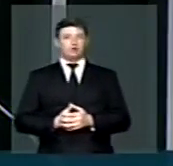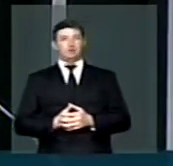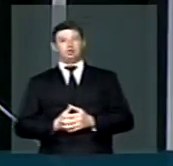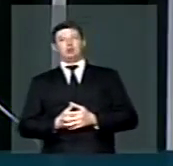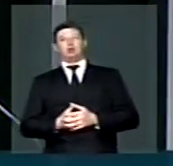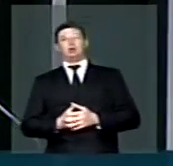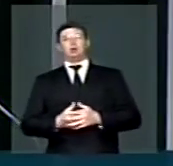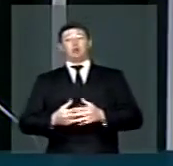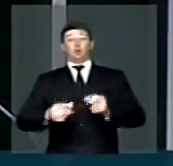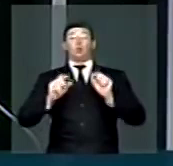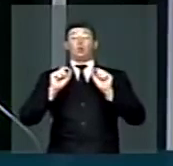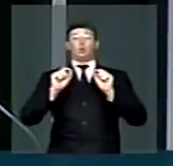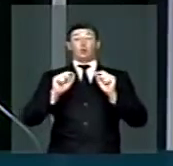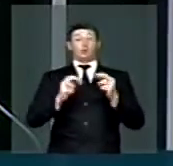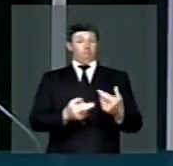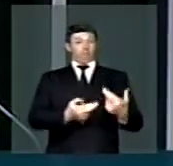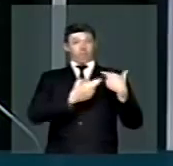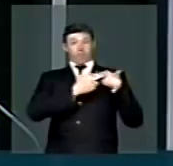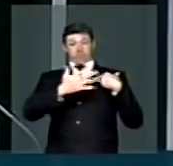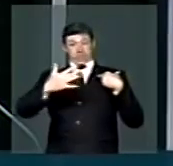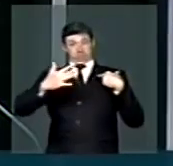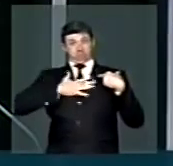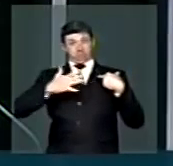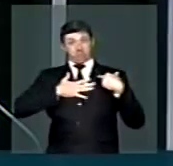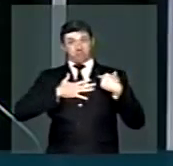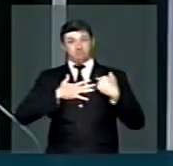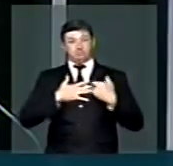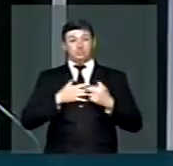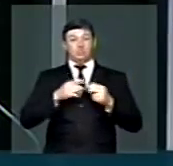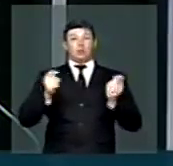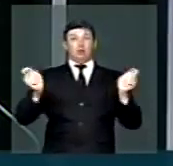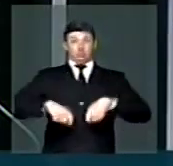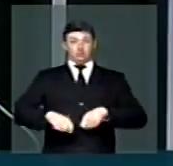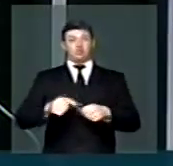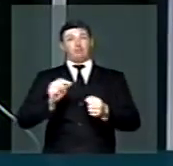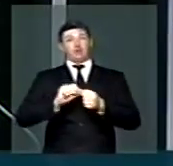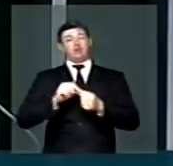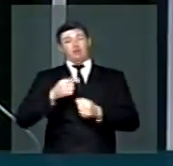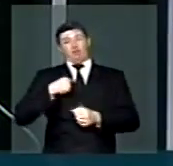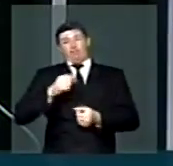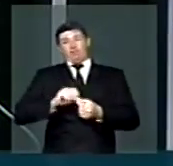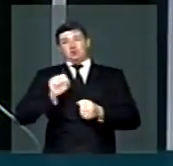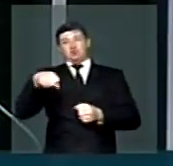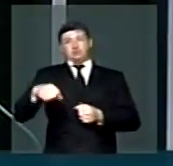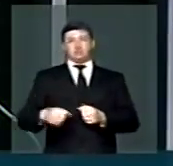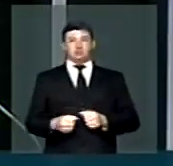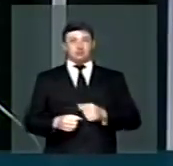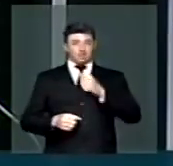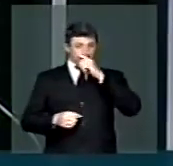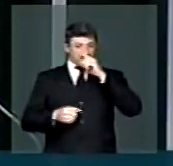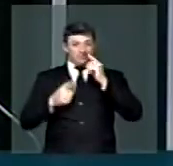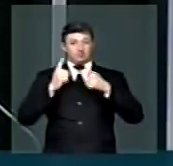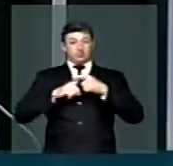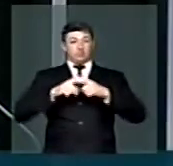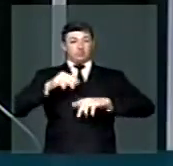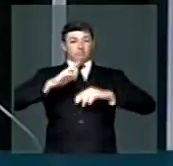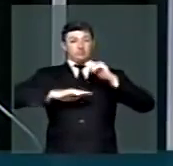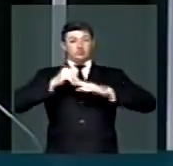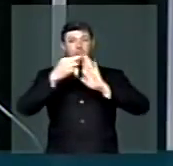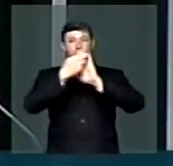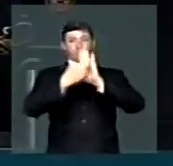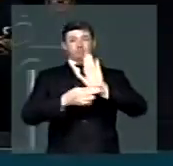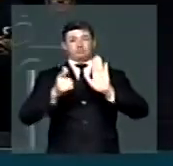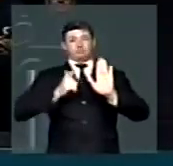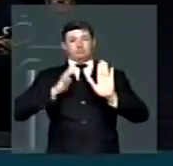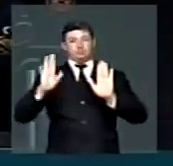deste parlamentar, o que era possível fazer, eu fiz, para que a profissão fosse